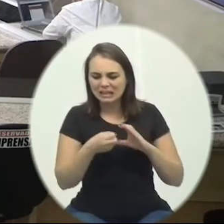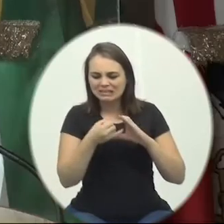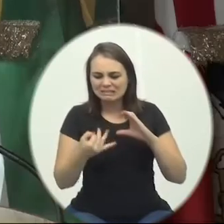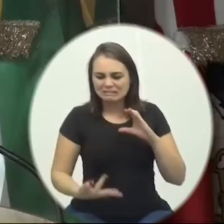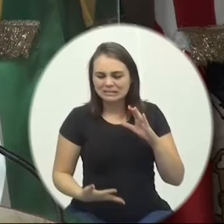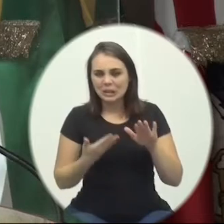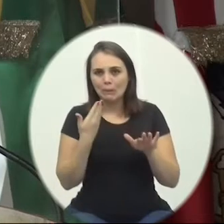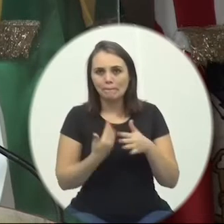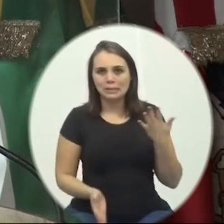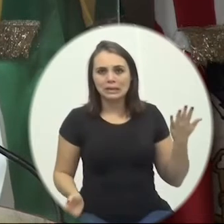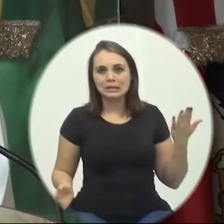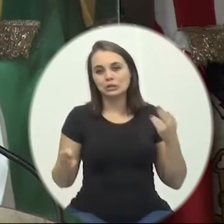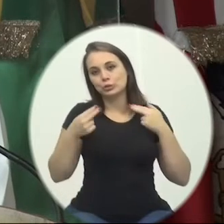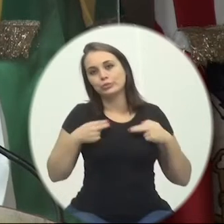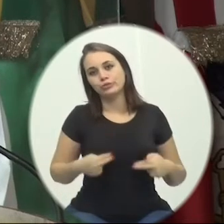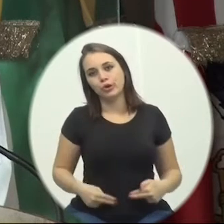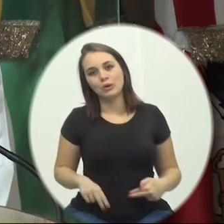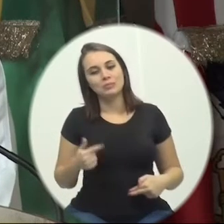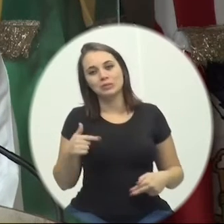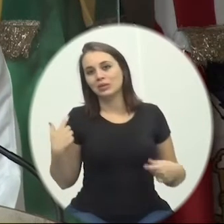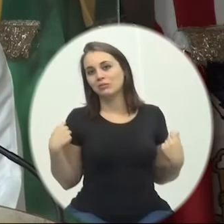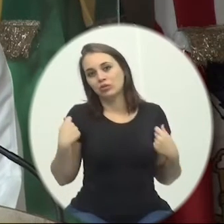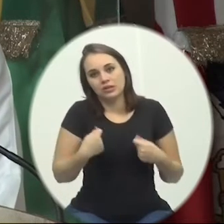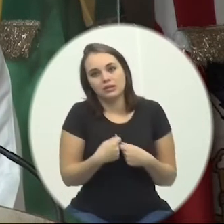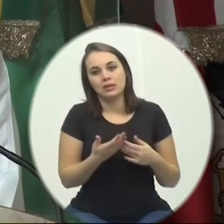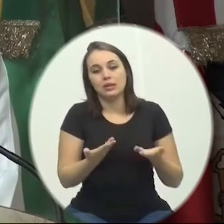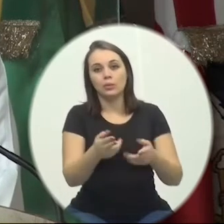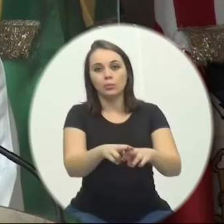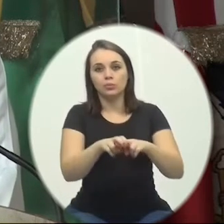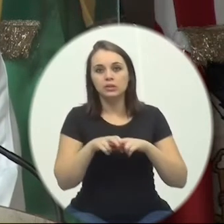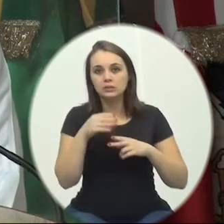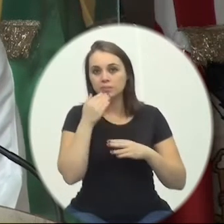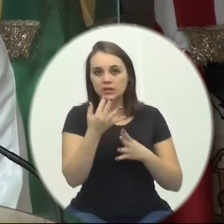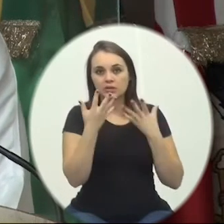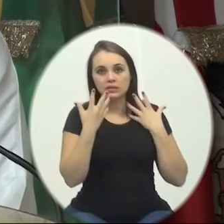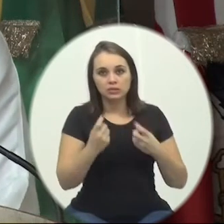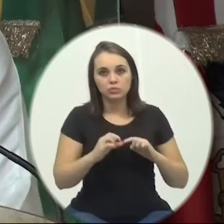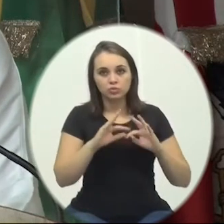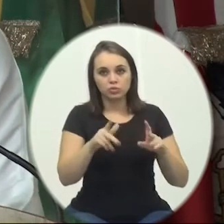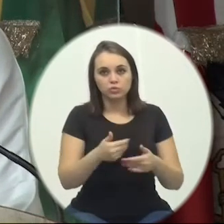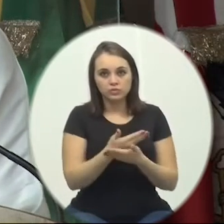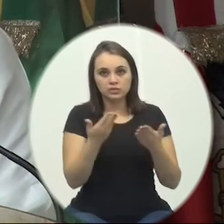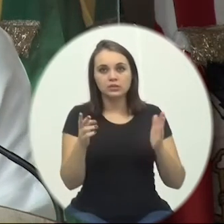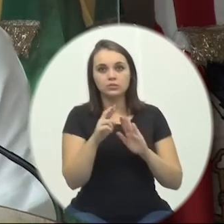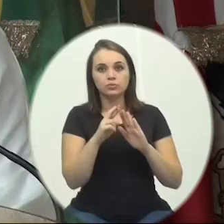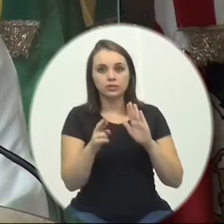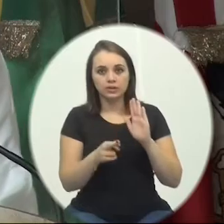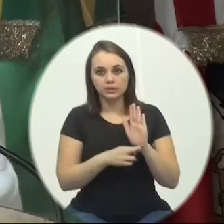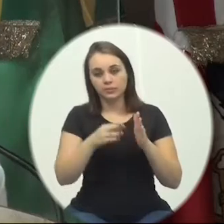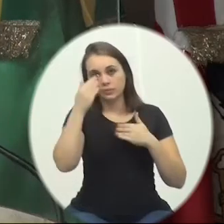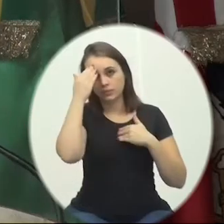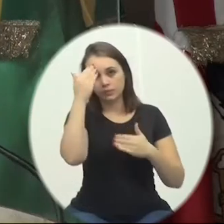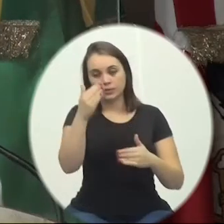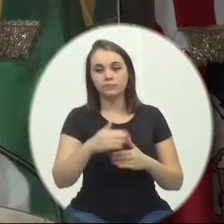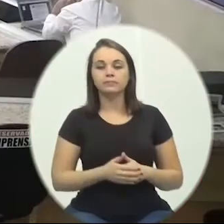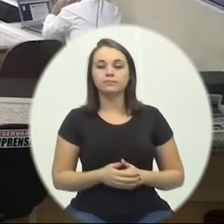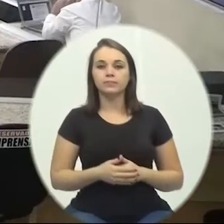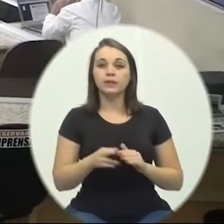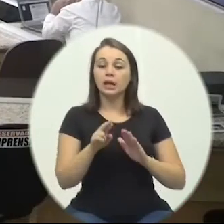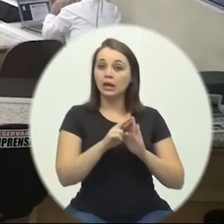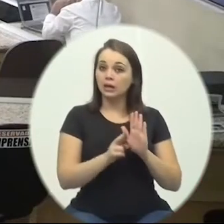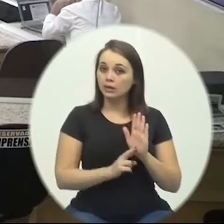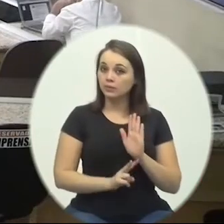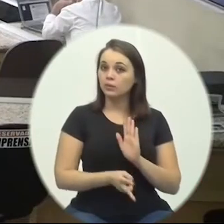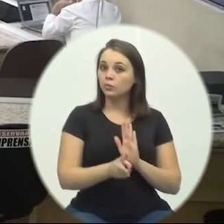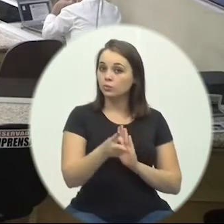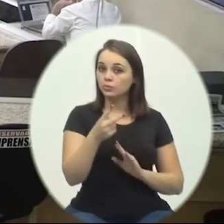o uniforme escolar, não tendo a jaqueta. Então, por isso, eu peço a aprovação de todos os colegas para esse requerimento. Obrigada. O requerimento continua em